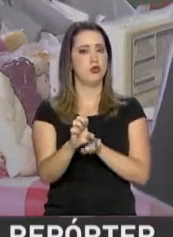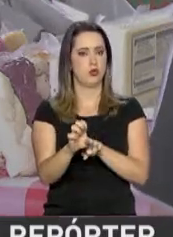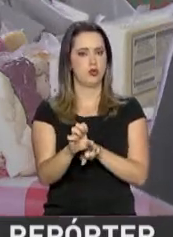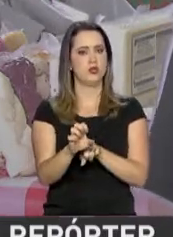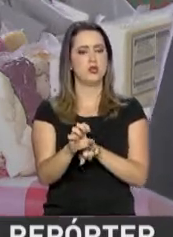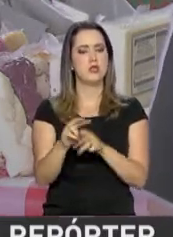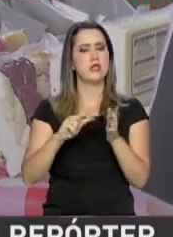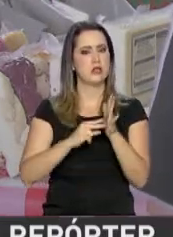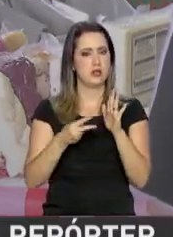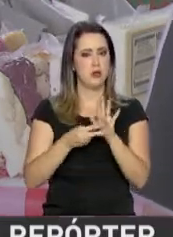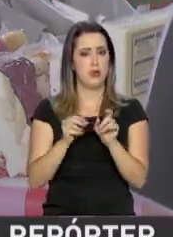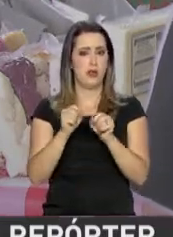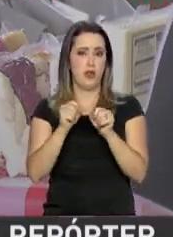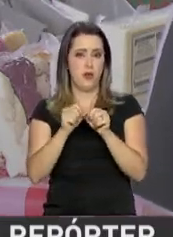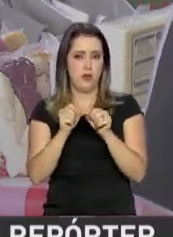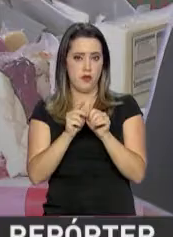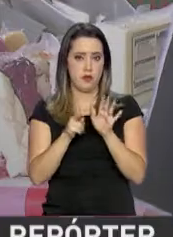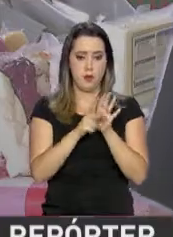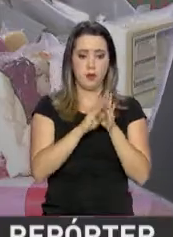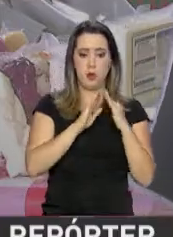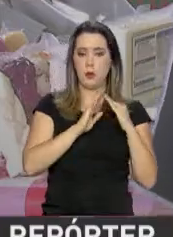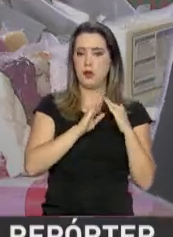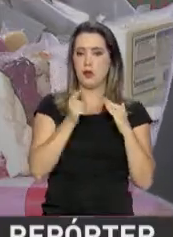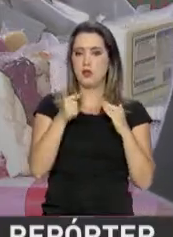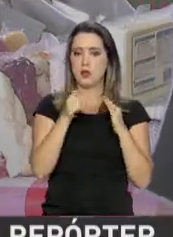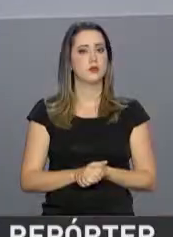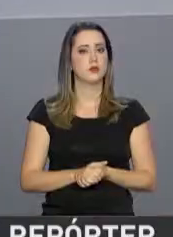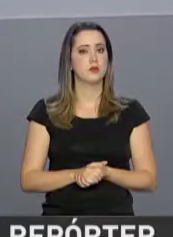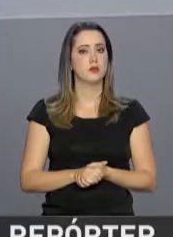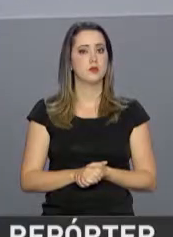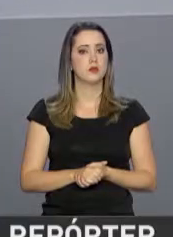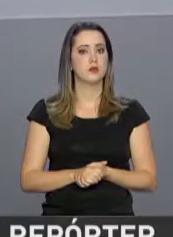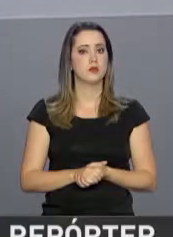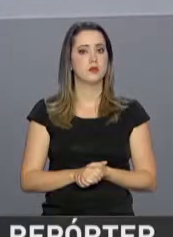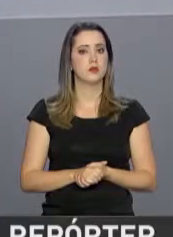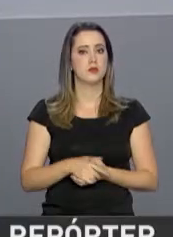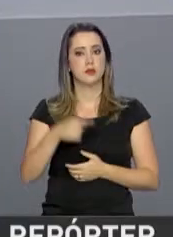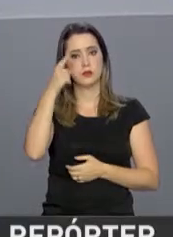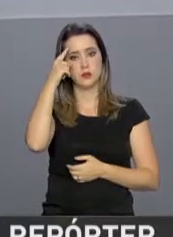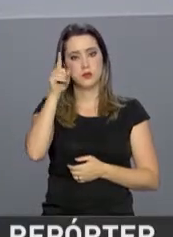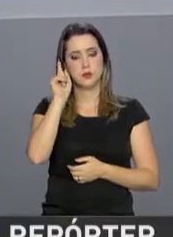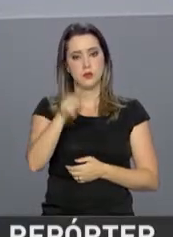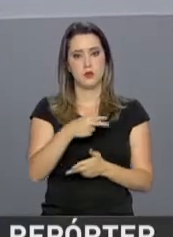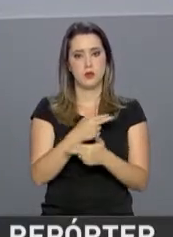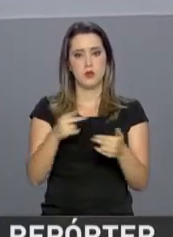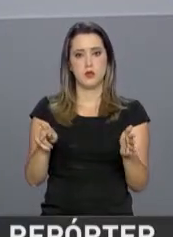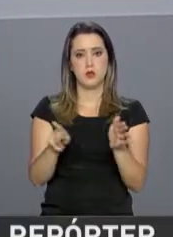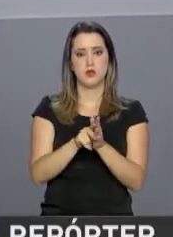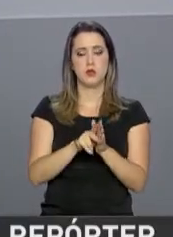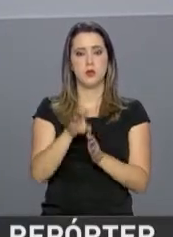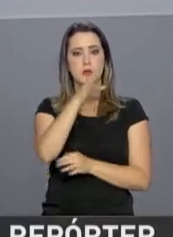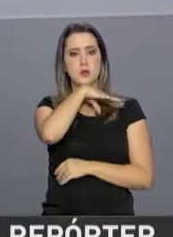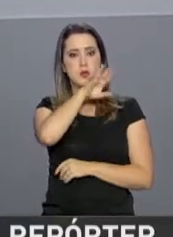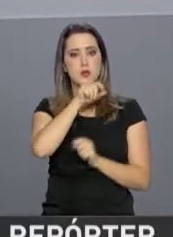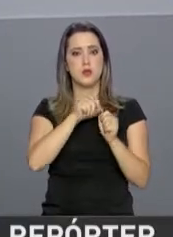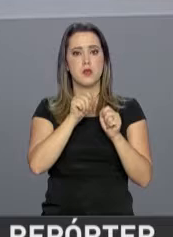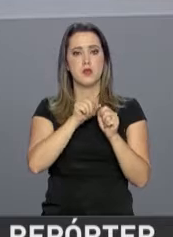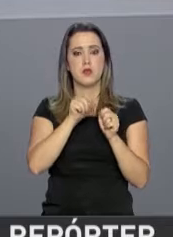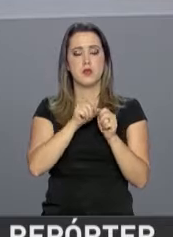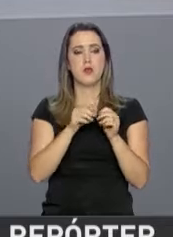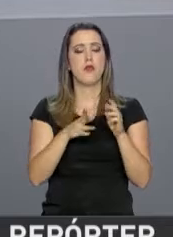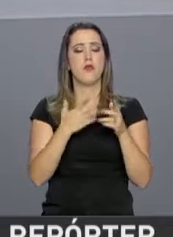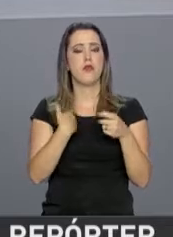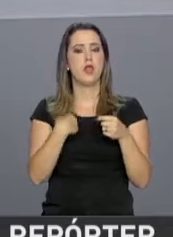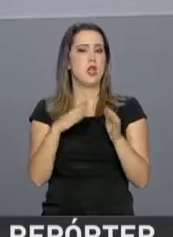então a fiscalização ficava por conta do ministério da agricultura a idéia é que os produtos de origem animal feitos de forma artesanal